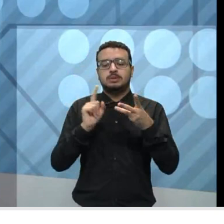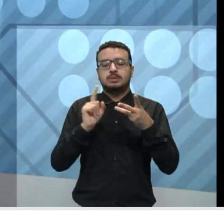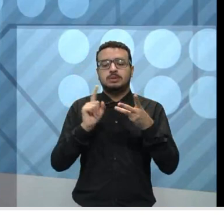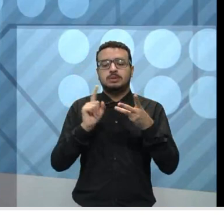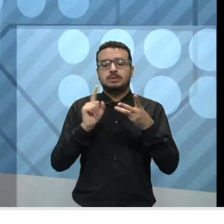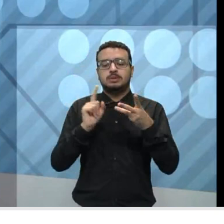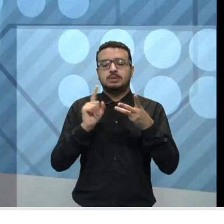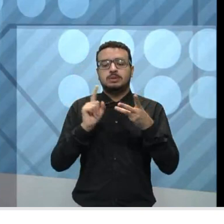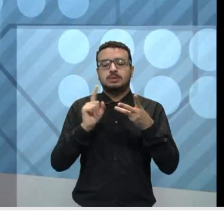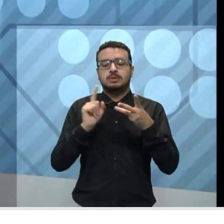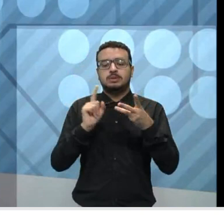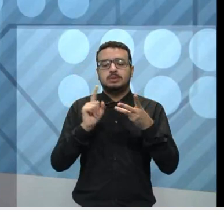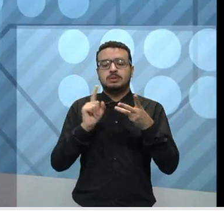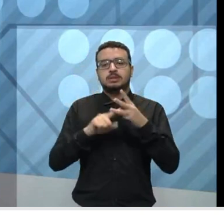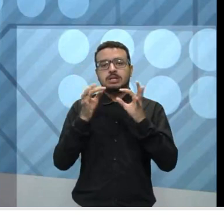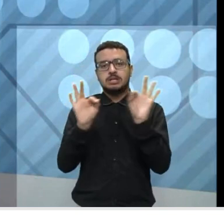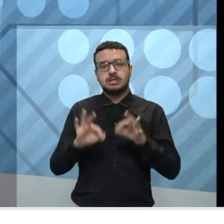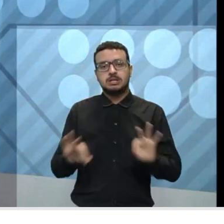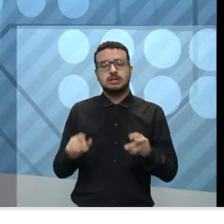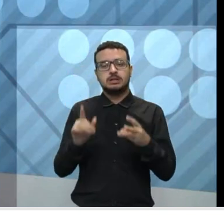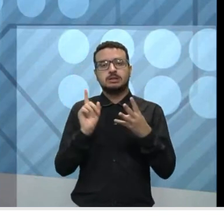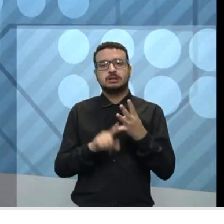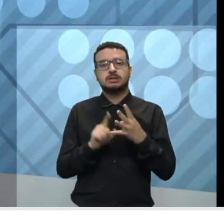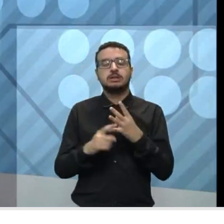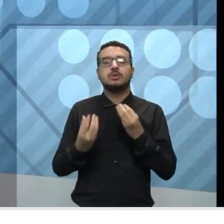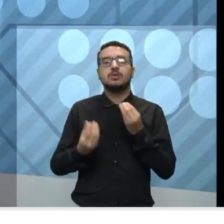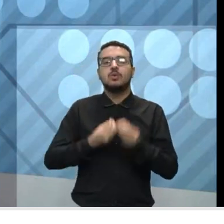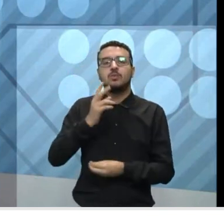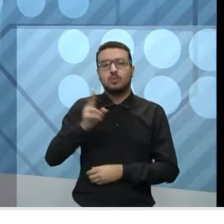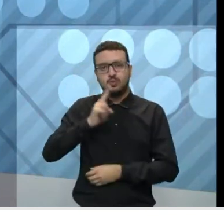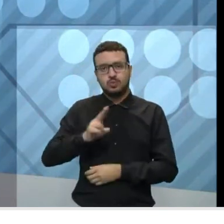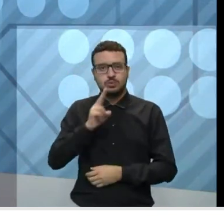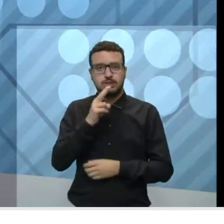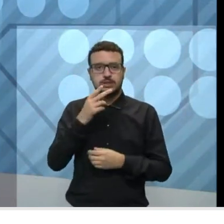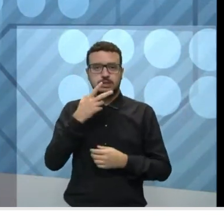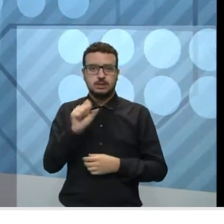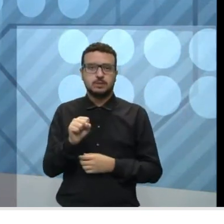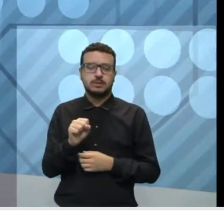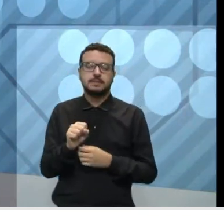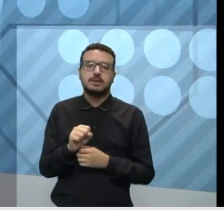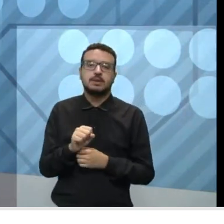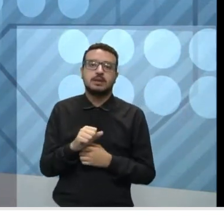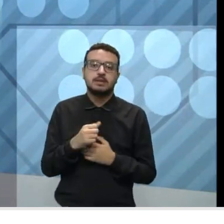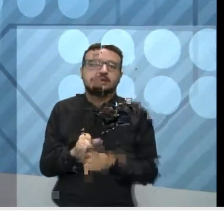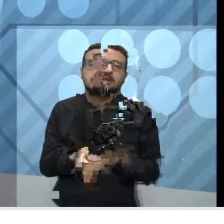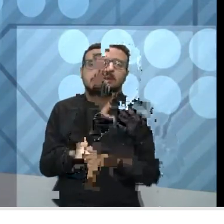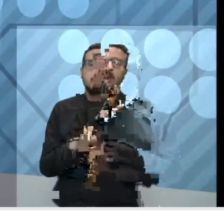outros, e aí você vai perceber somente fazer sinais, tá? Você pode fazer um sinal de uma maneira inadequada.